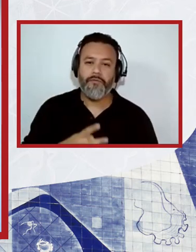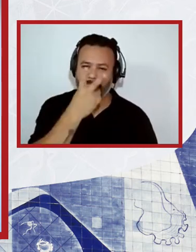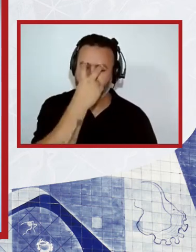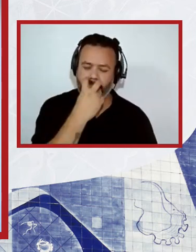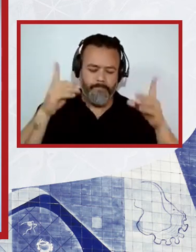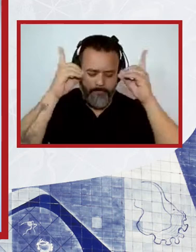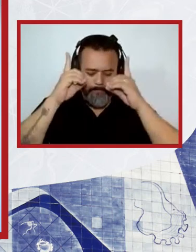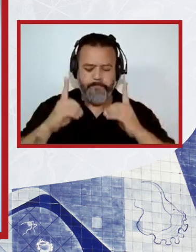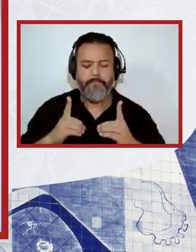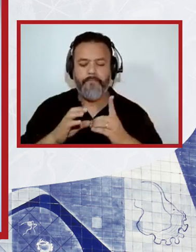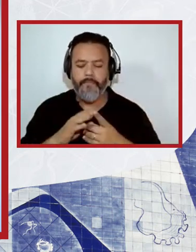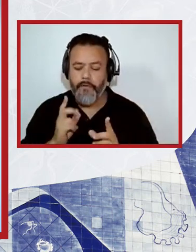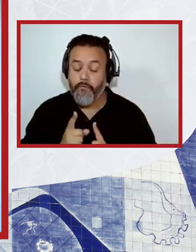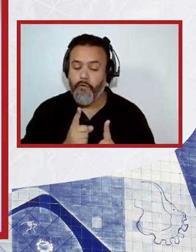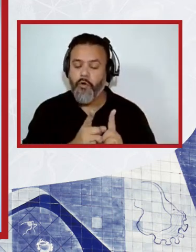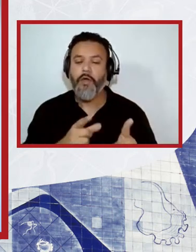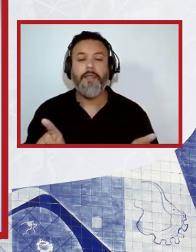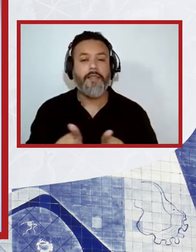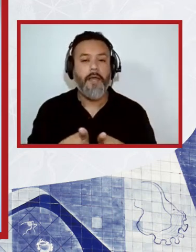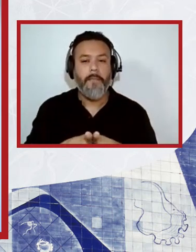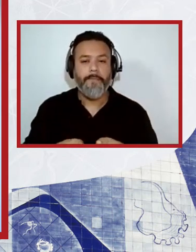percorrendo.